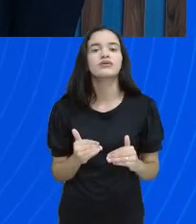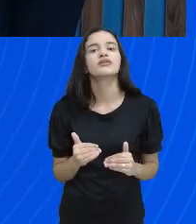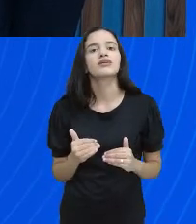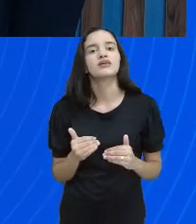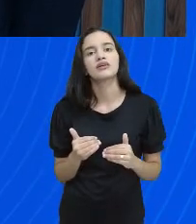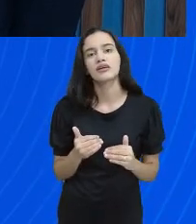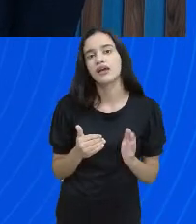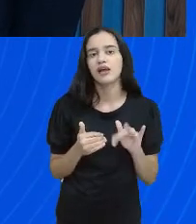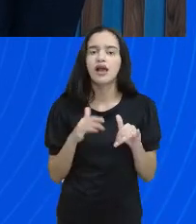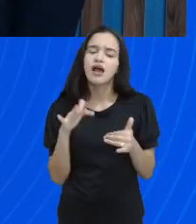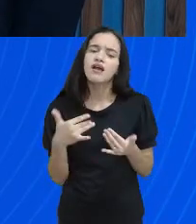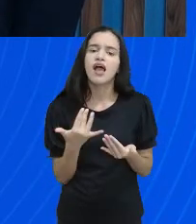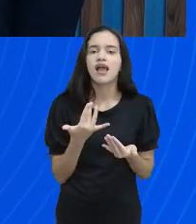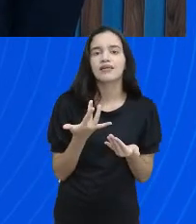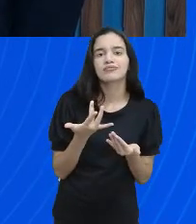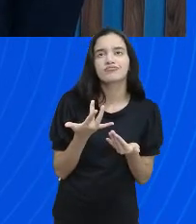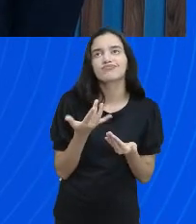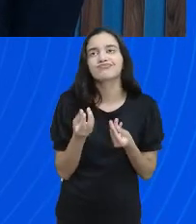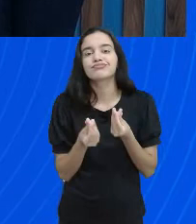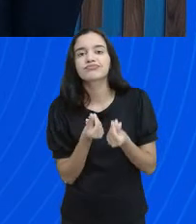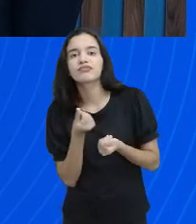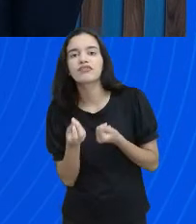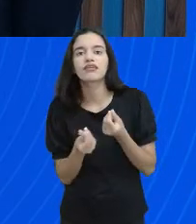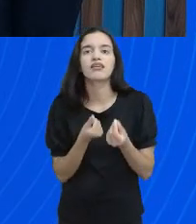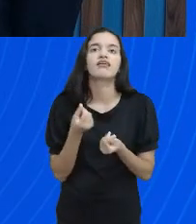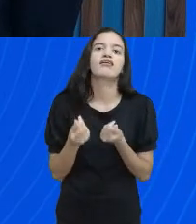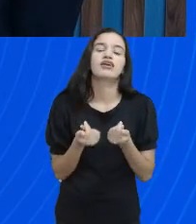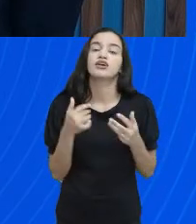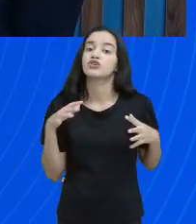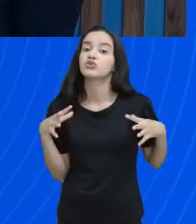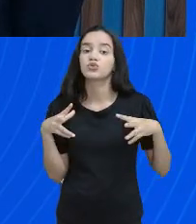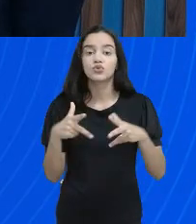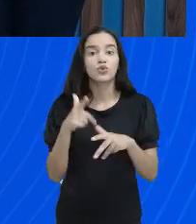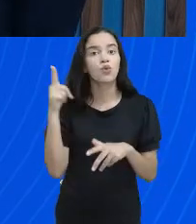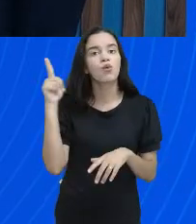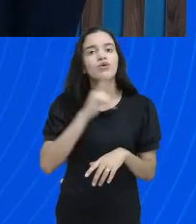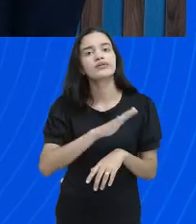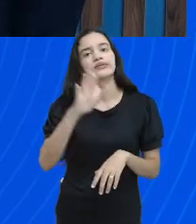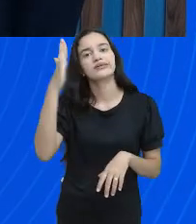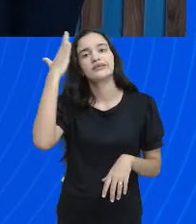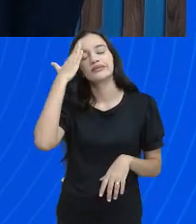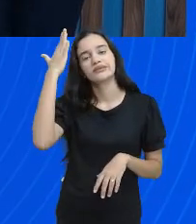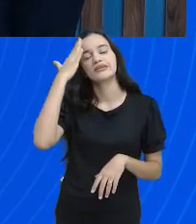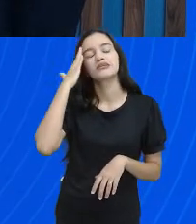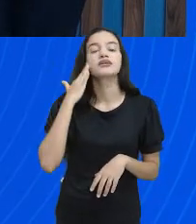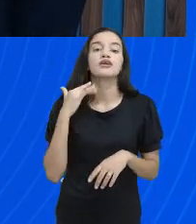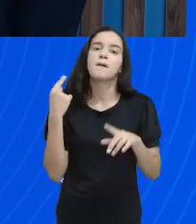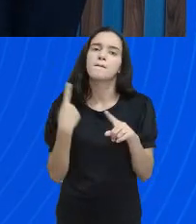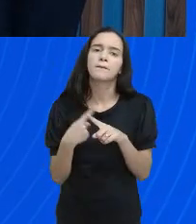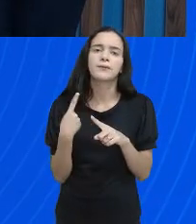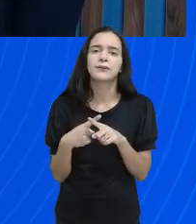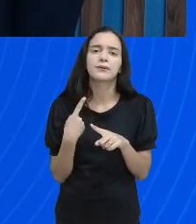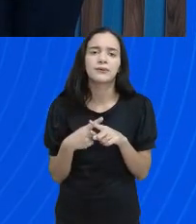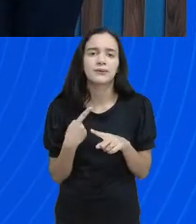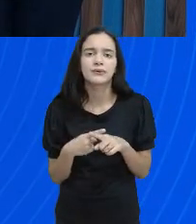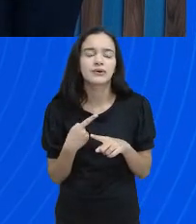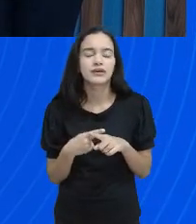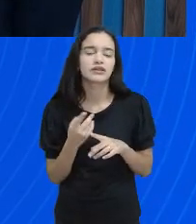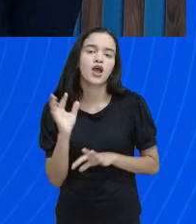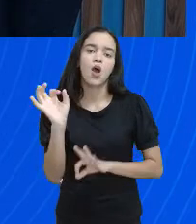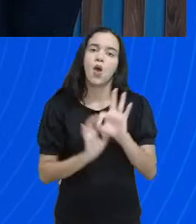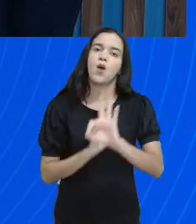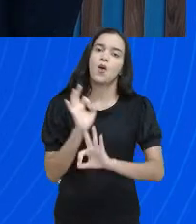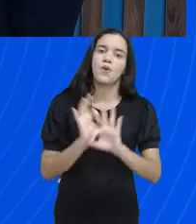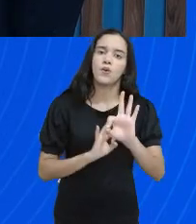que fique de um modo que todos consigam entender, né? O porquê daquilo, né? Por que eles estão